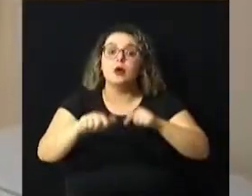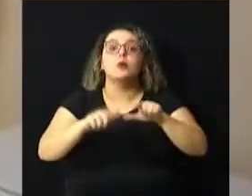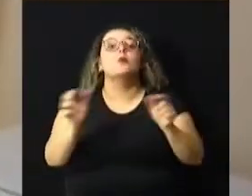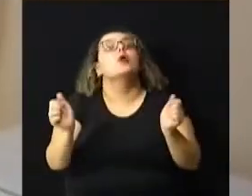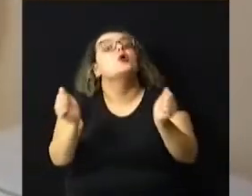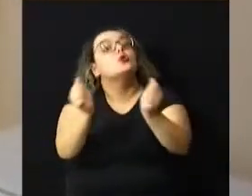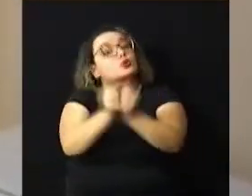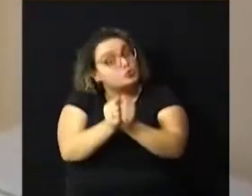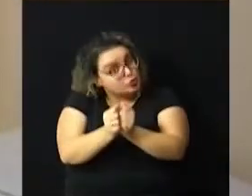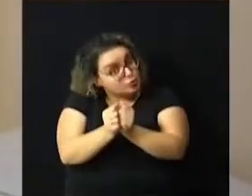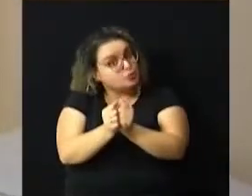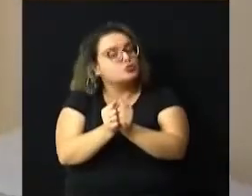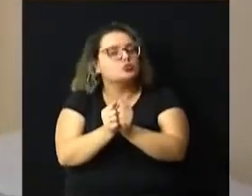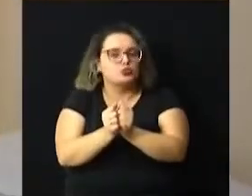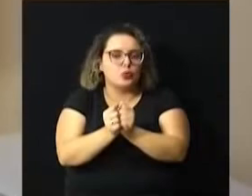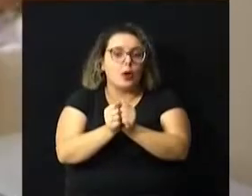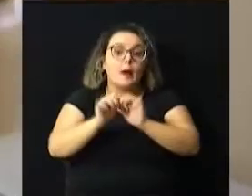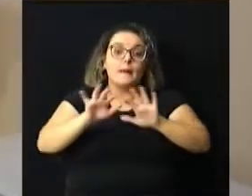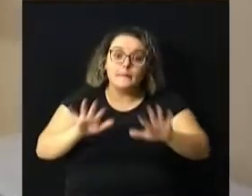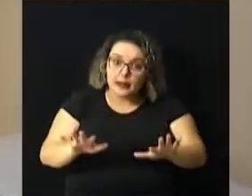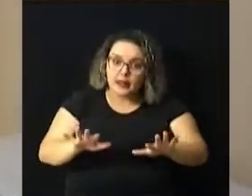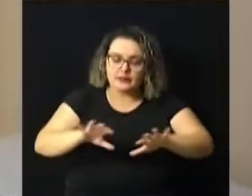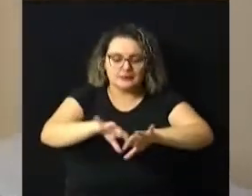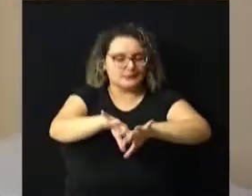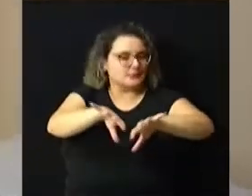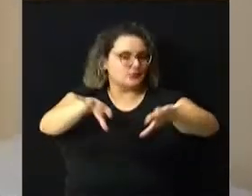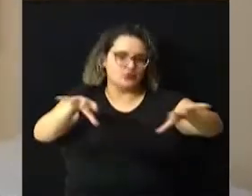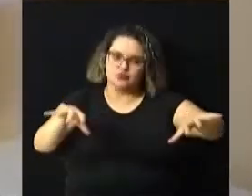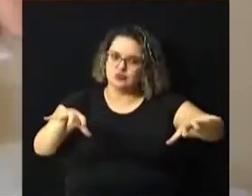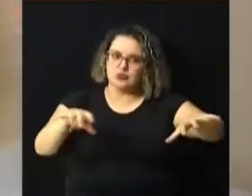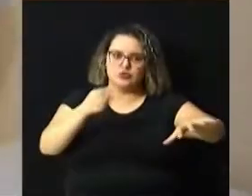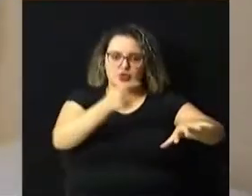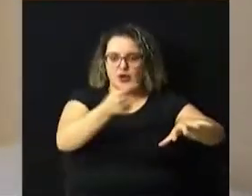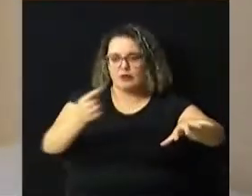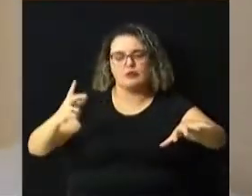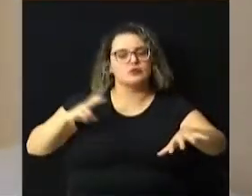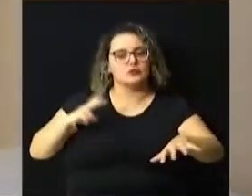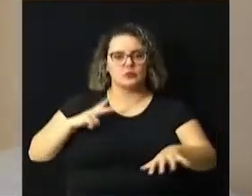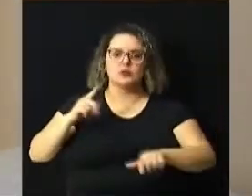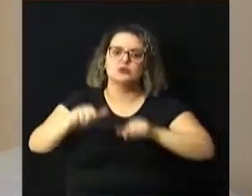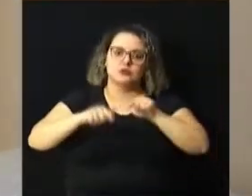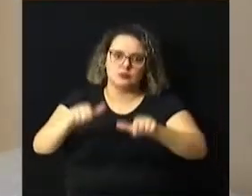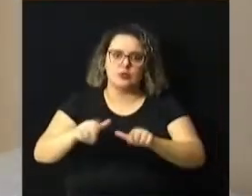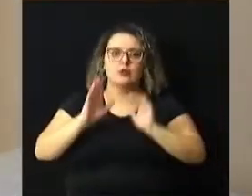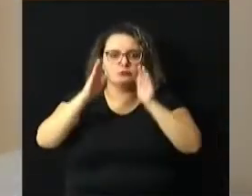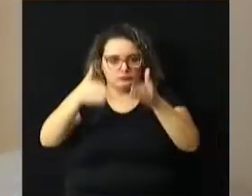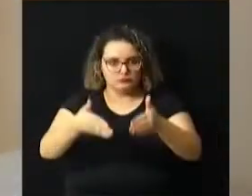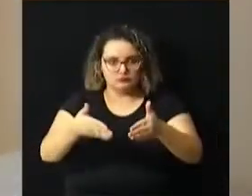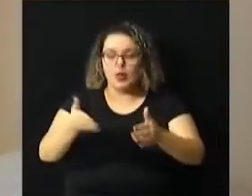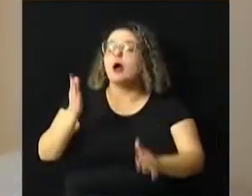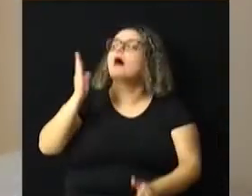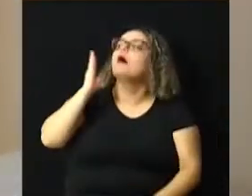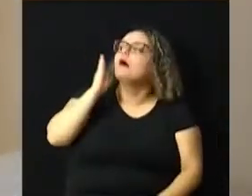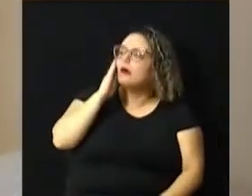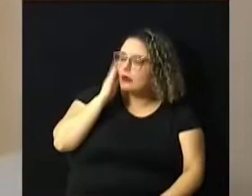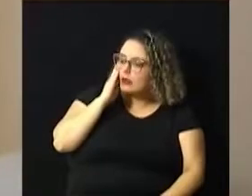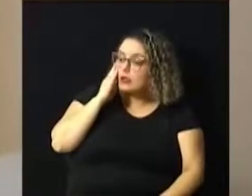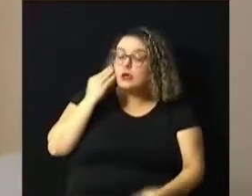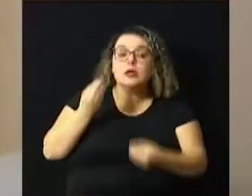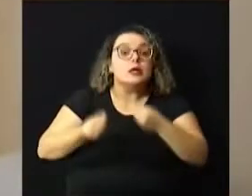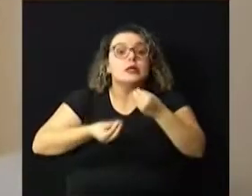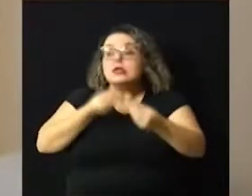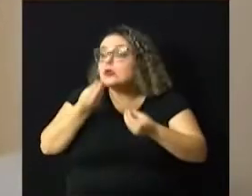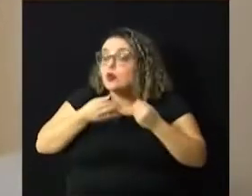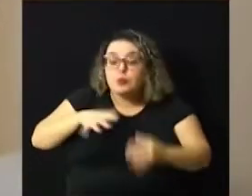Só que assim, é muito diferente os mundos, né? Da TO e da fono, principalmente. Entendi. Bom, como que é o